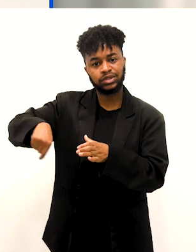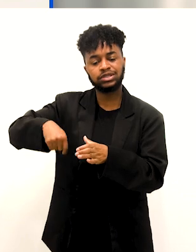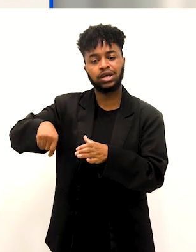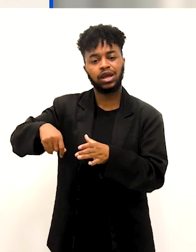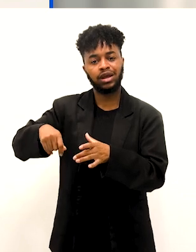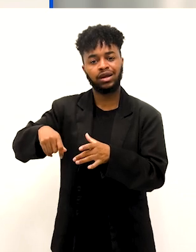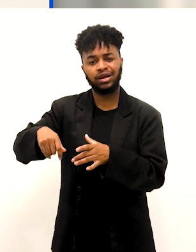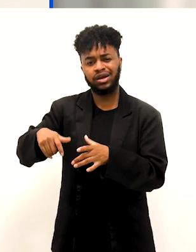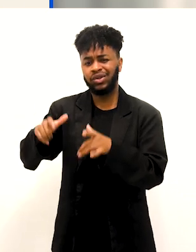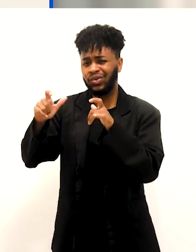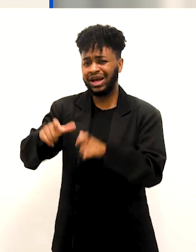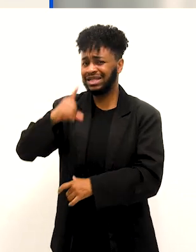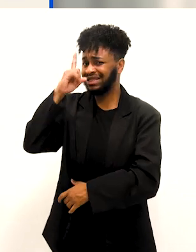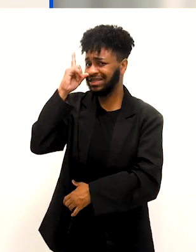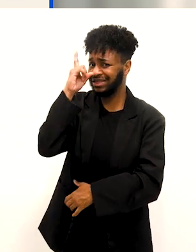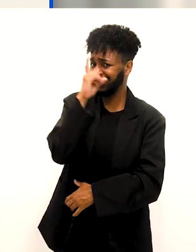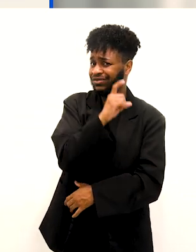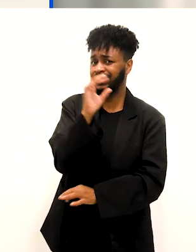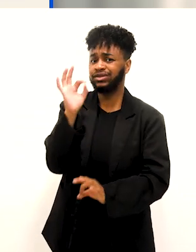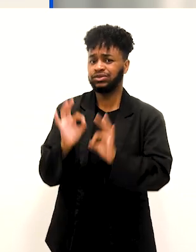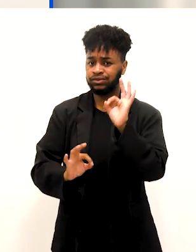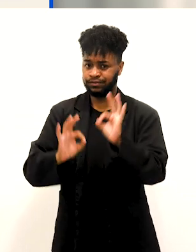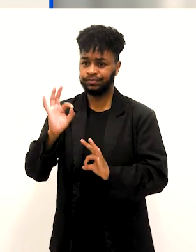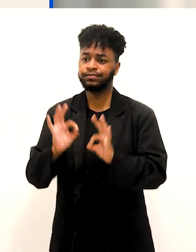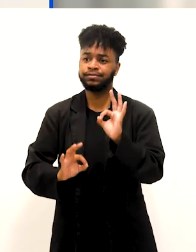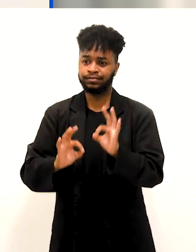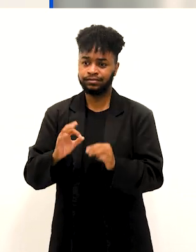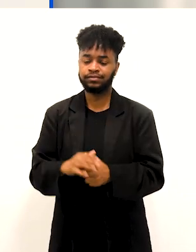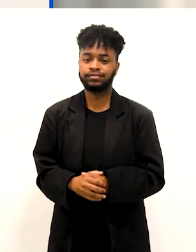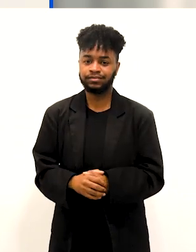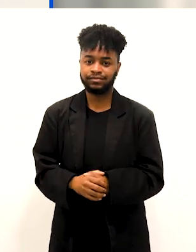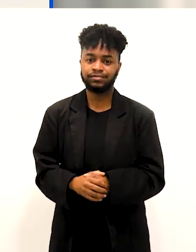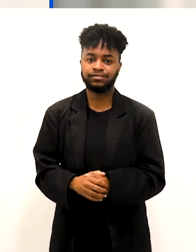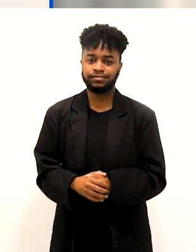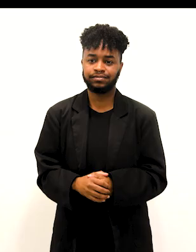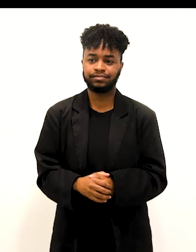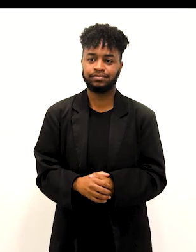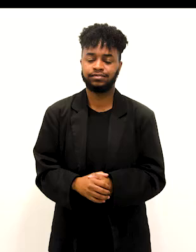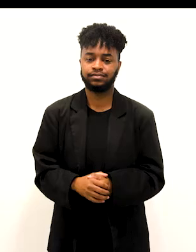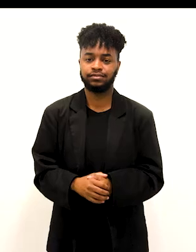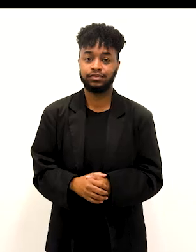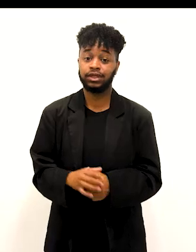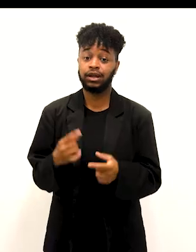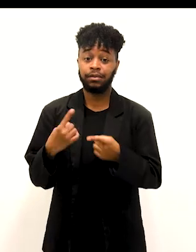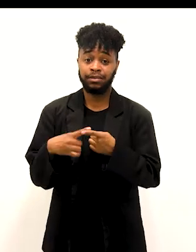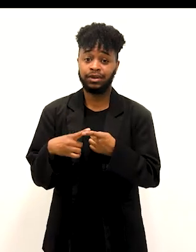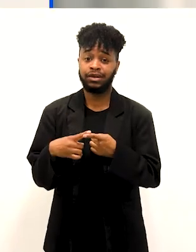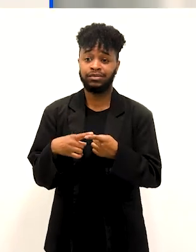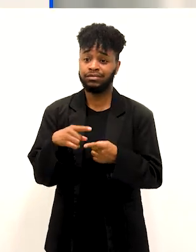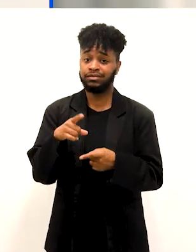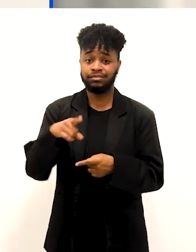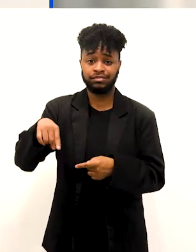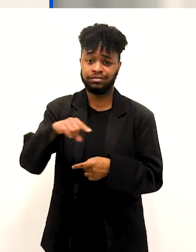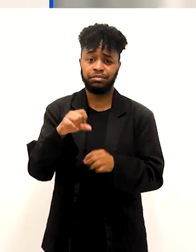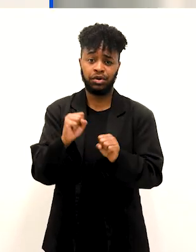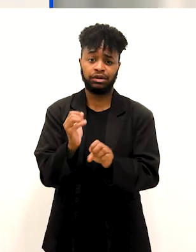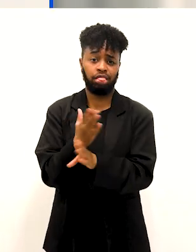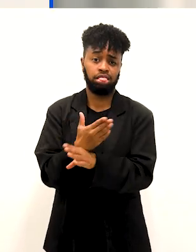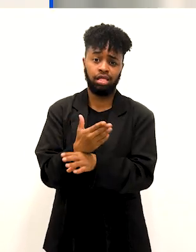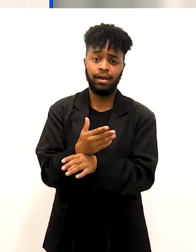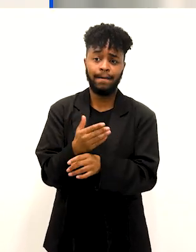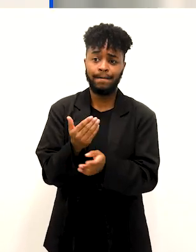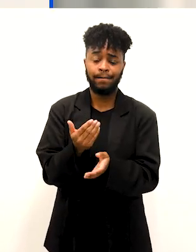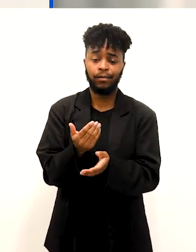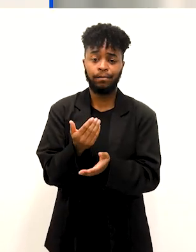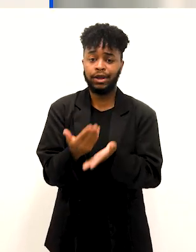é um buraco negro onde você consegue, você consegue se perder nela por uma semana,